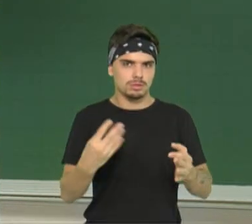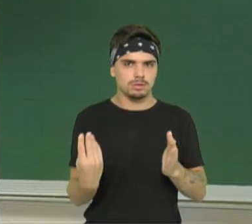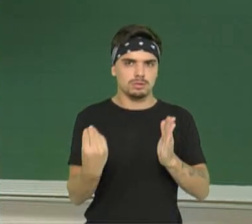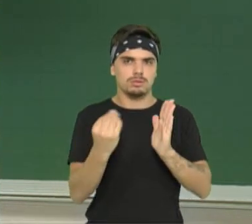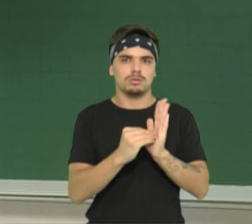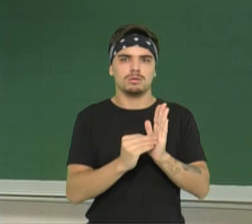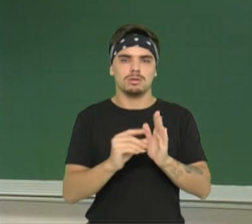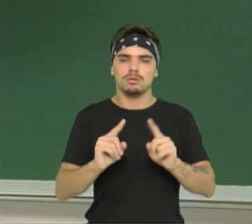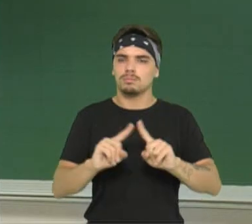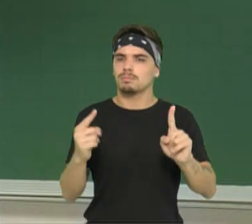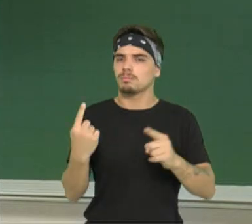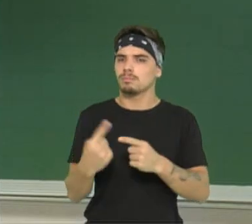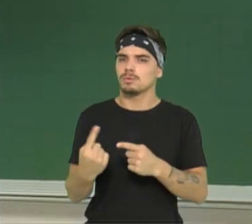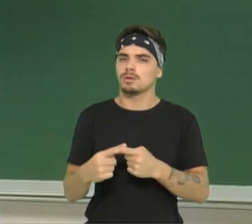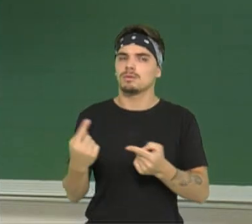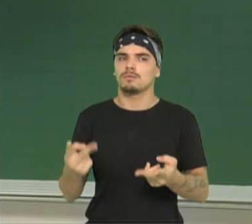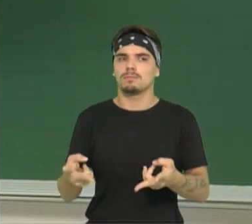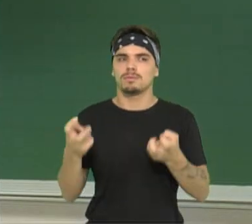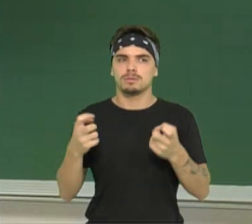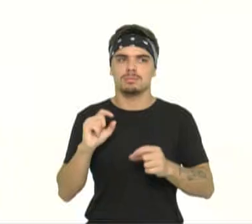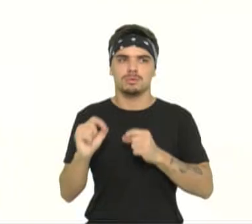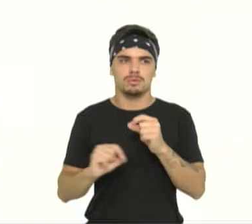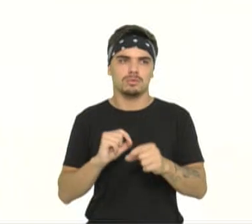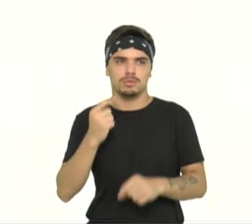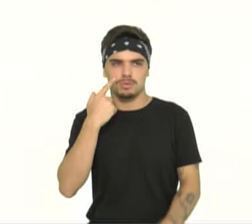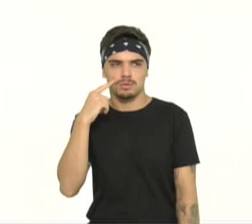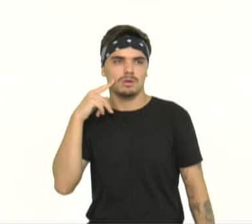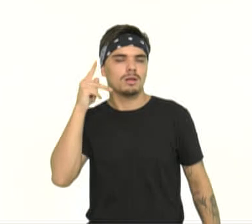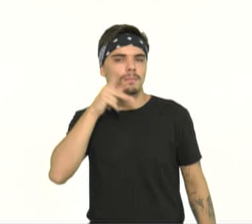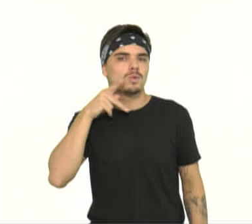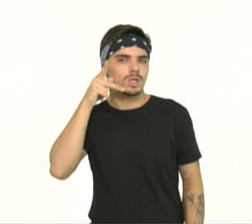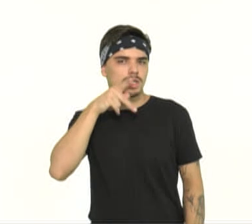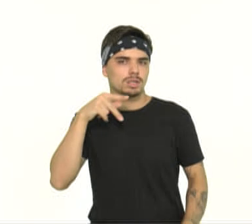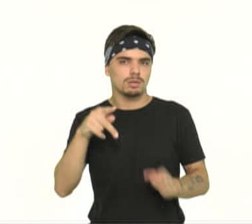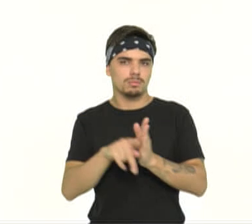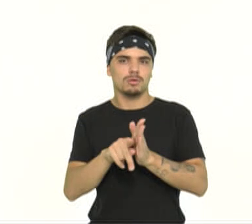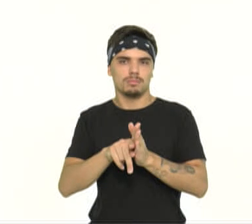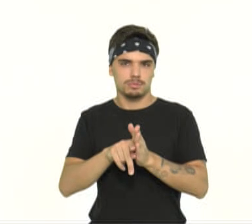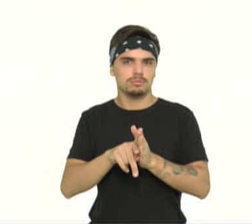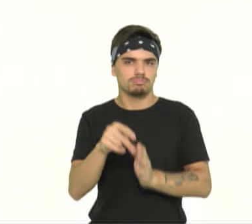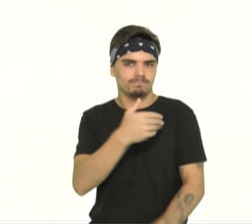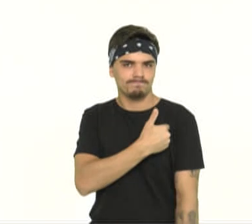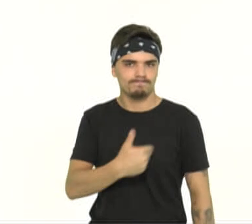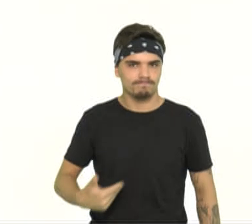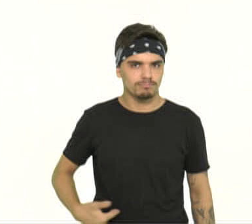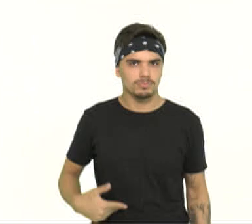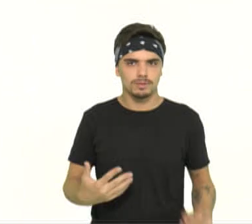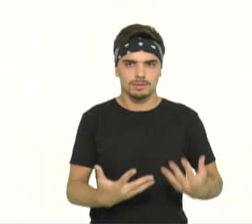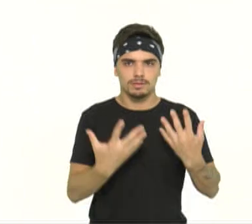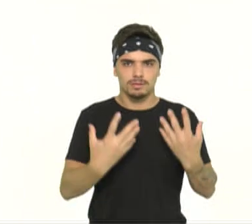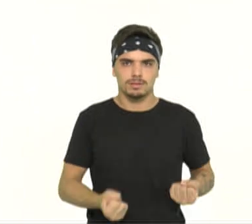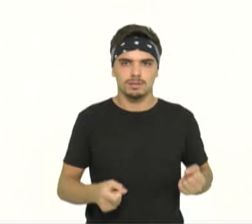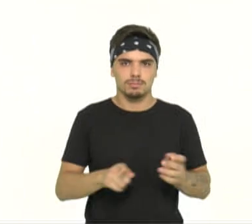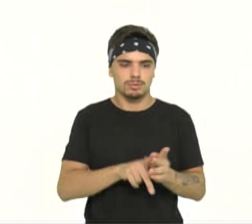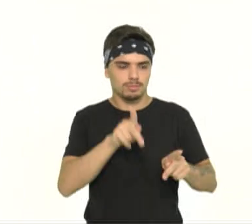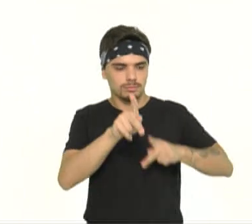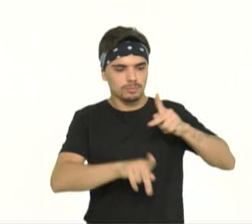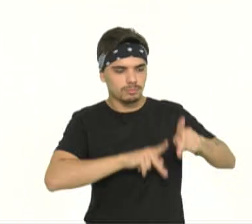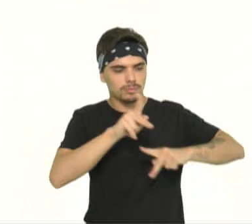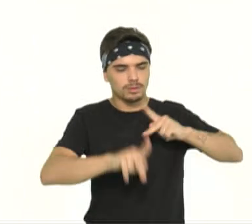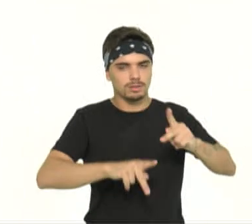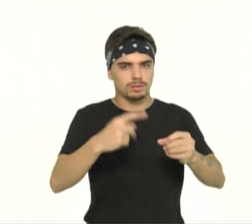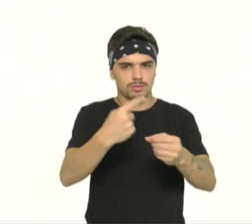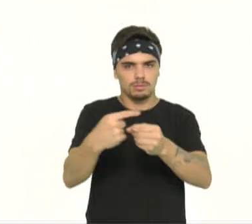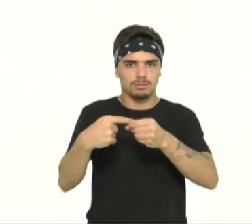colocado. Porque a gente vai perceber que políticas públicas que consideram o fato de que a população urbana